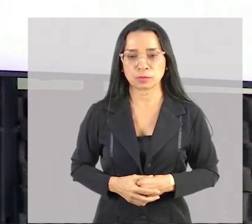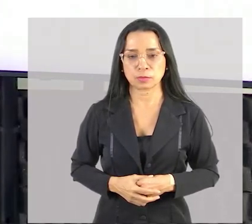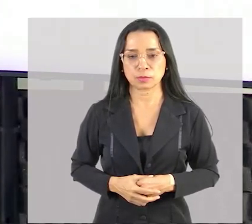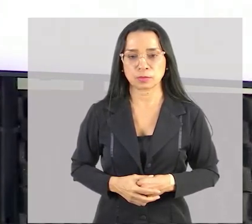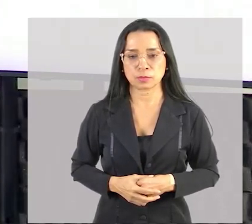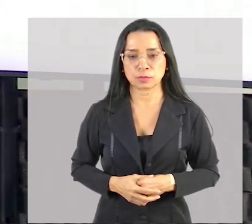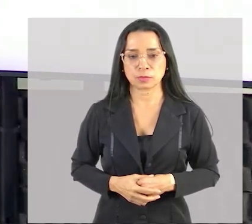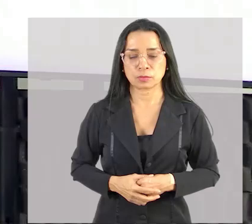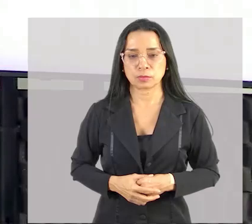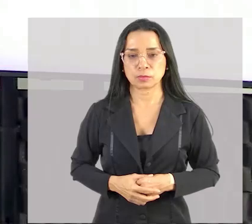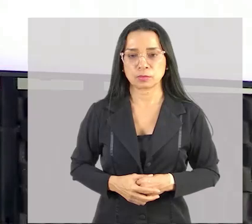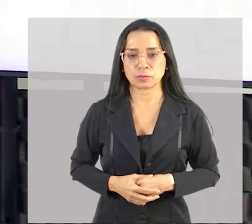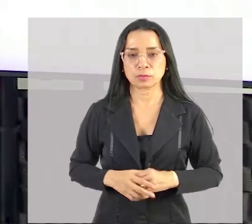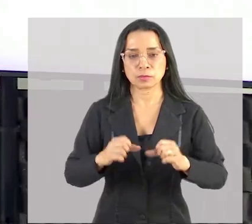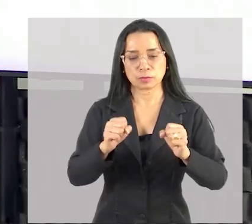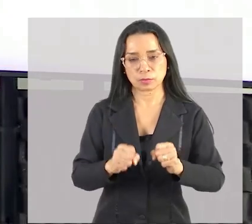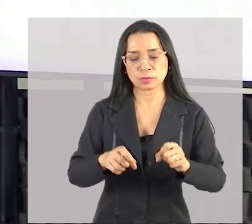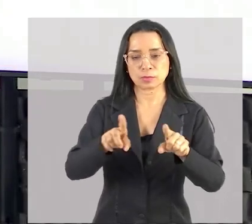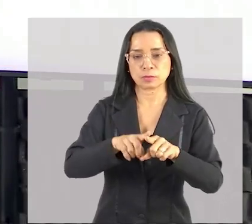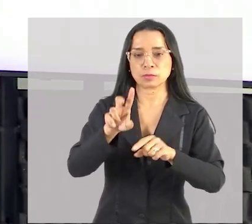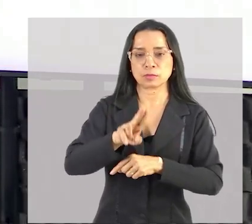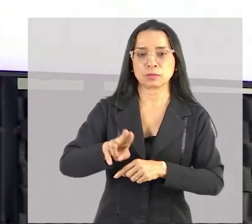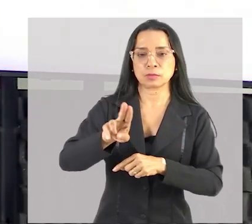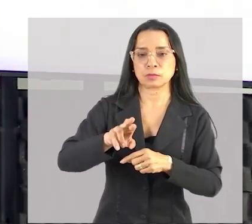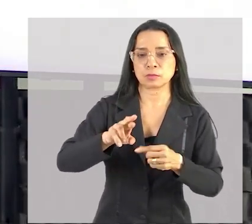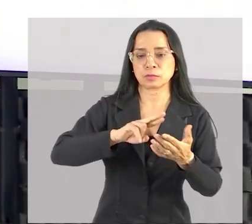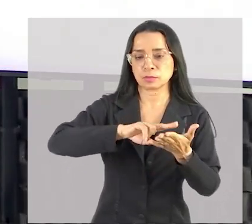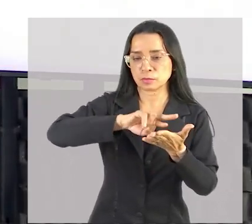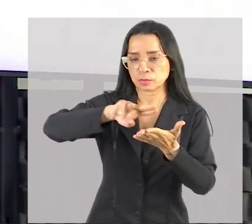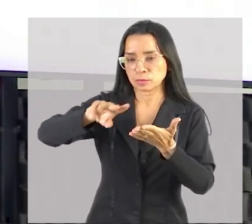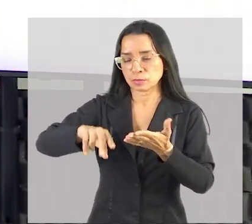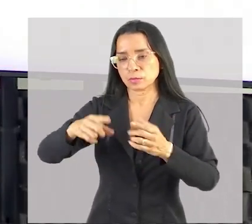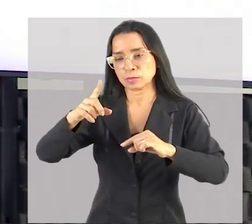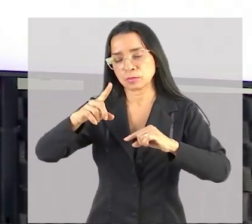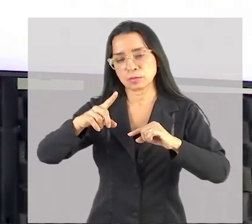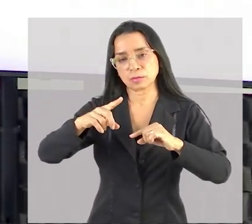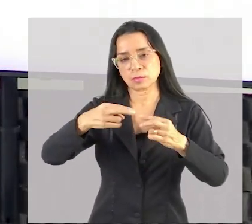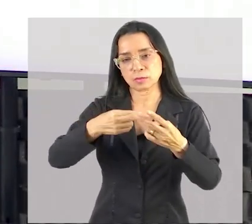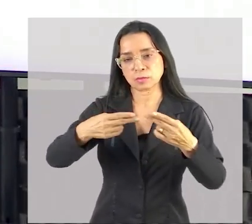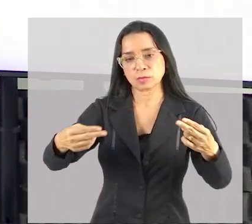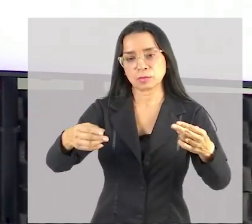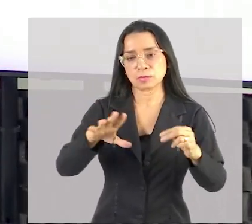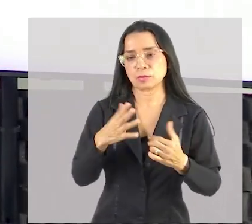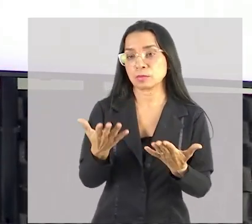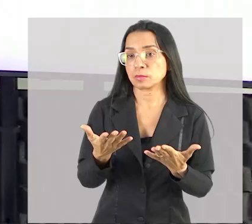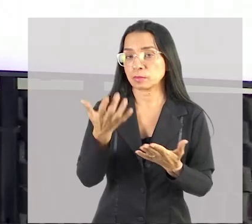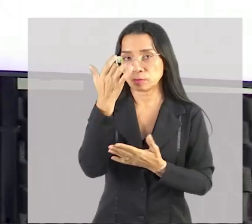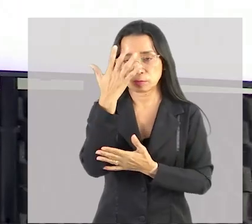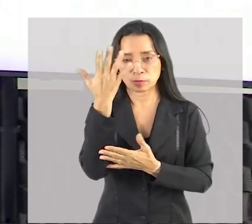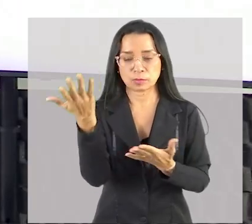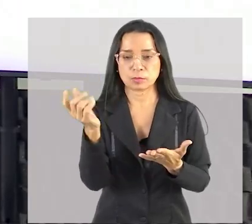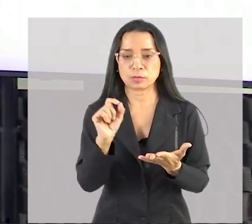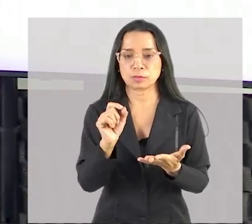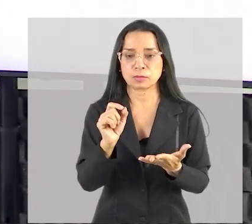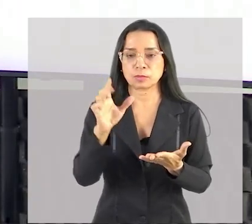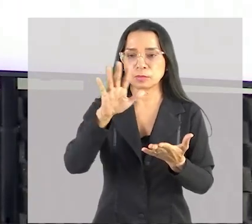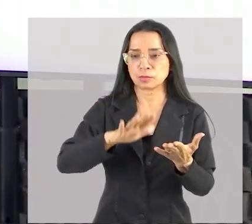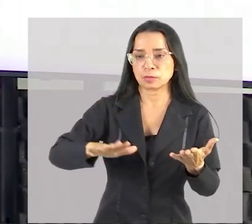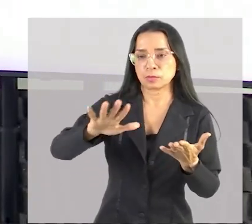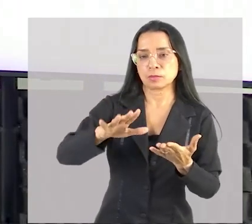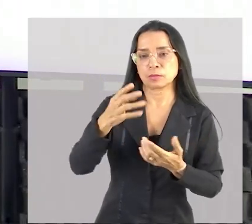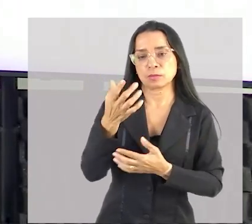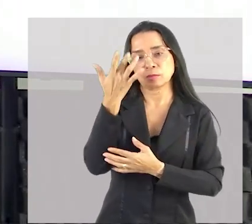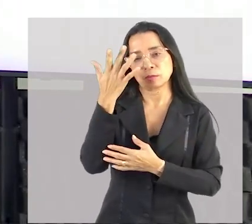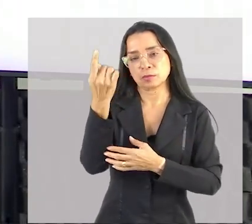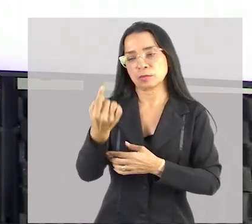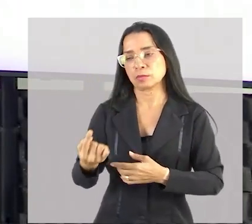fez. Poderia também colocar vários produtos. Poderia, mas essa generalização aqui é mais fácil. Tranquilo,